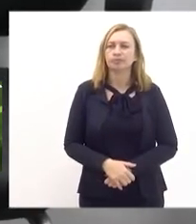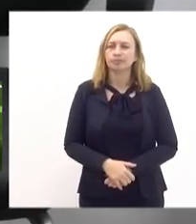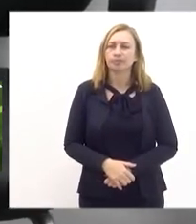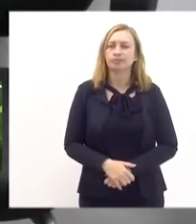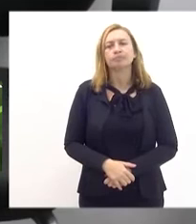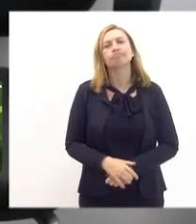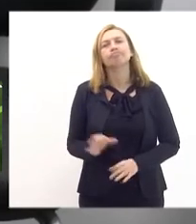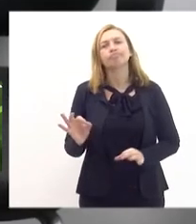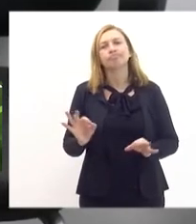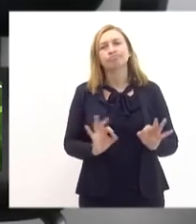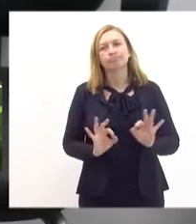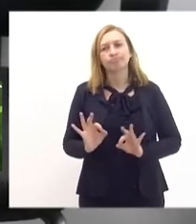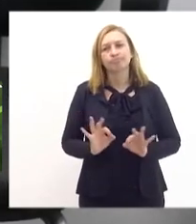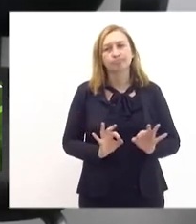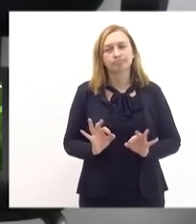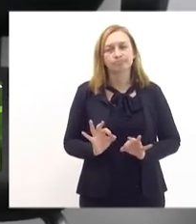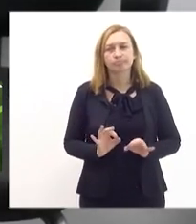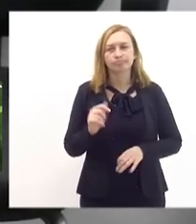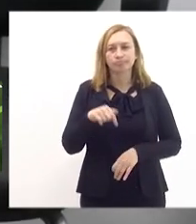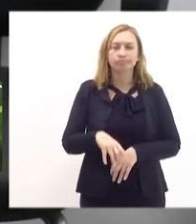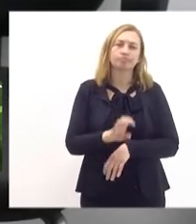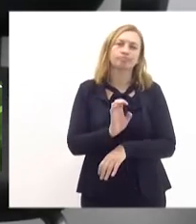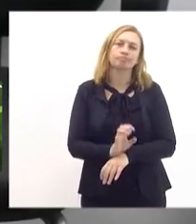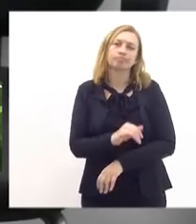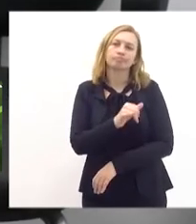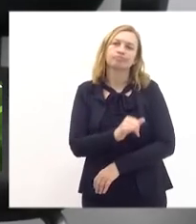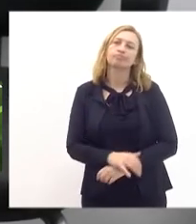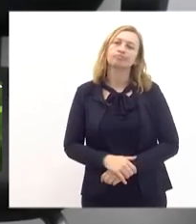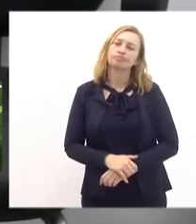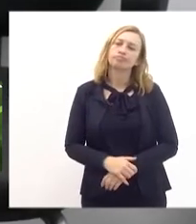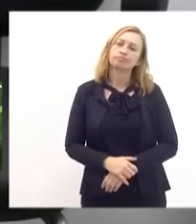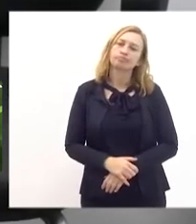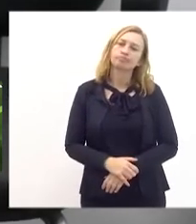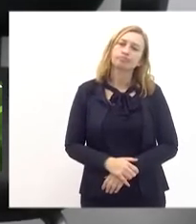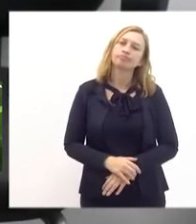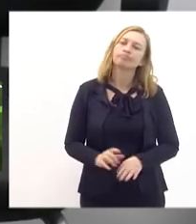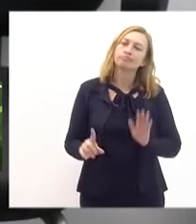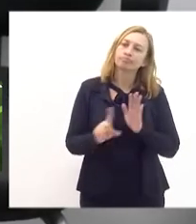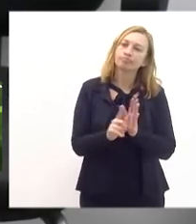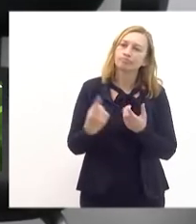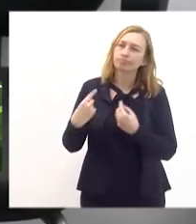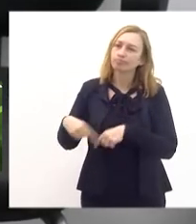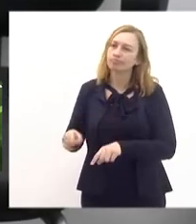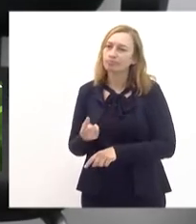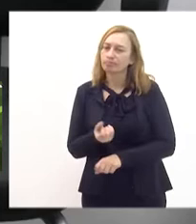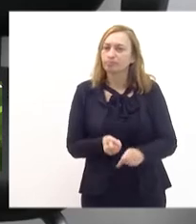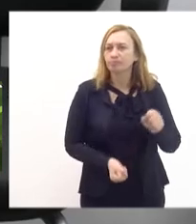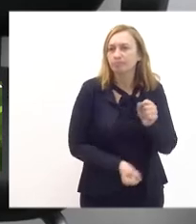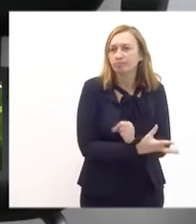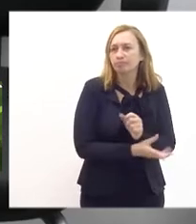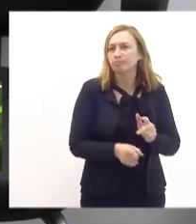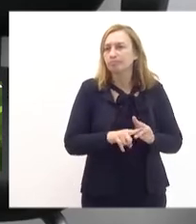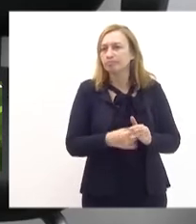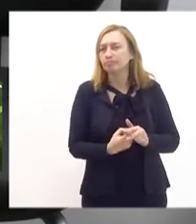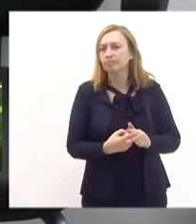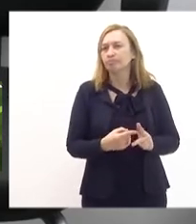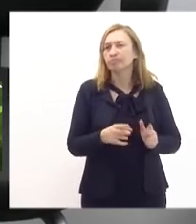Em relação, aqui no Estado, no âmbito do Estado, a lei anticorrupção, ela foi regulamentada pelo